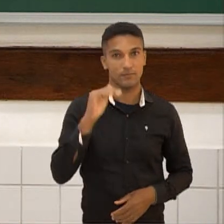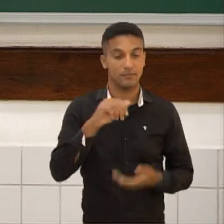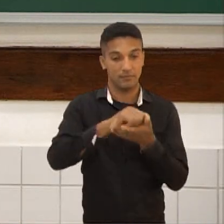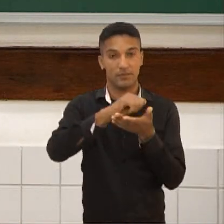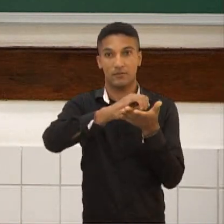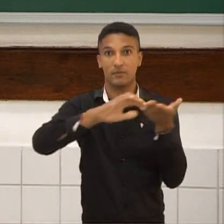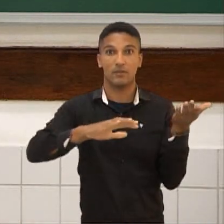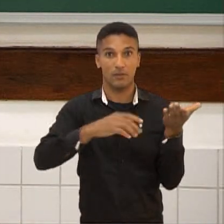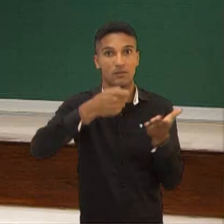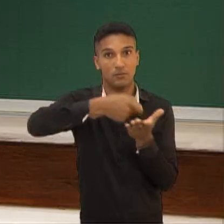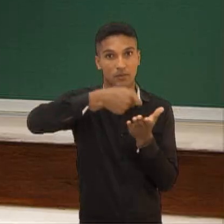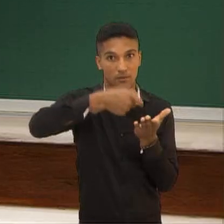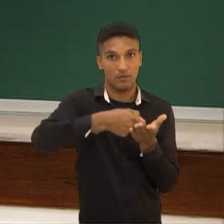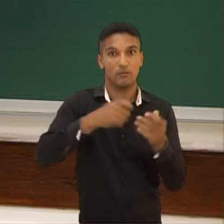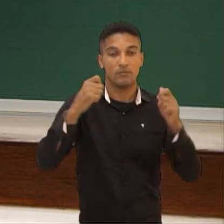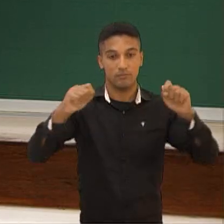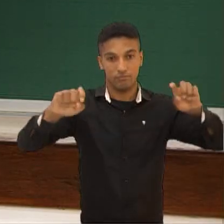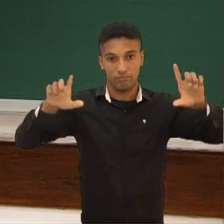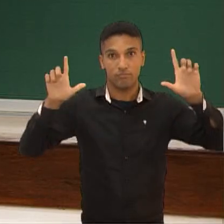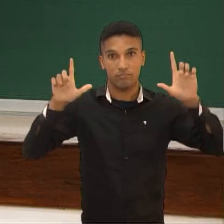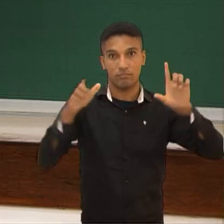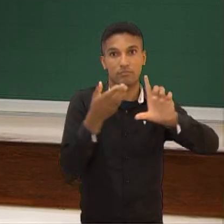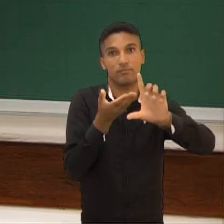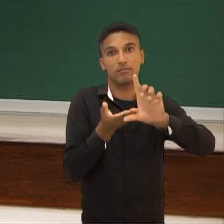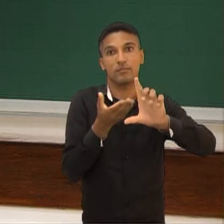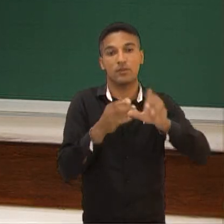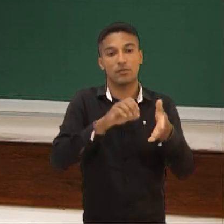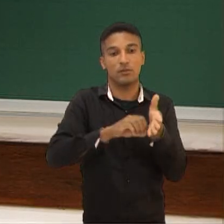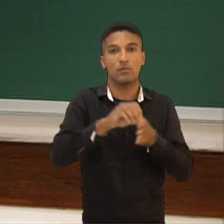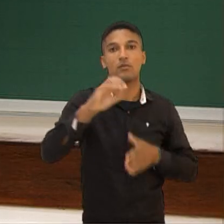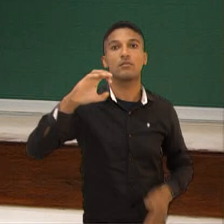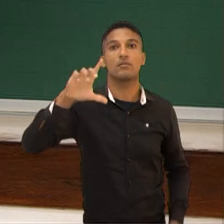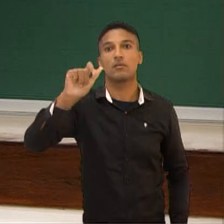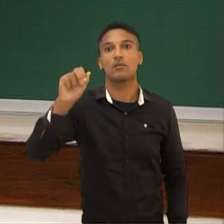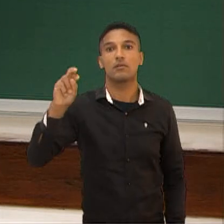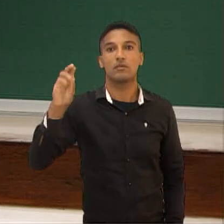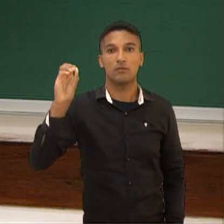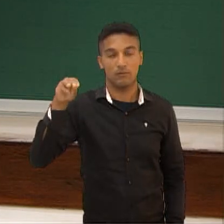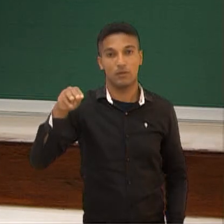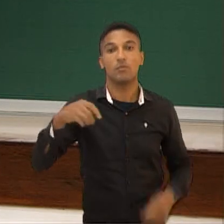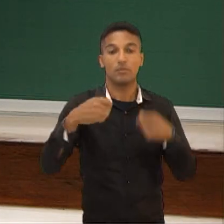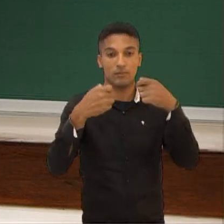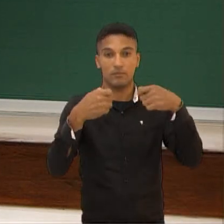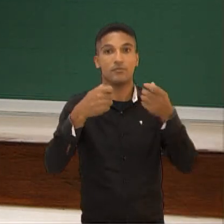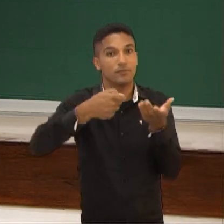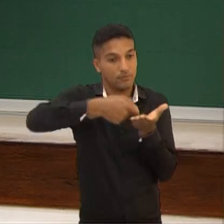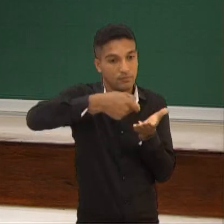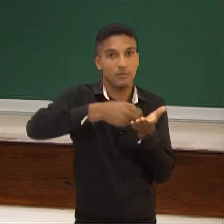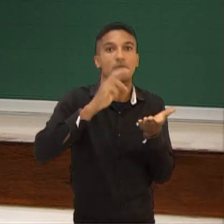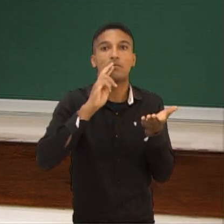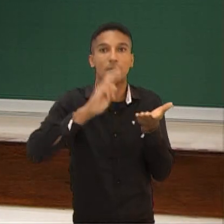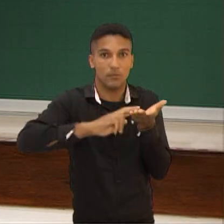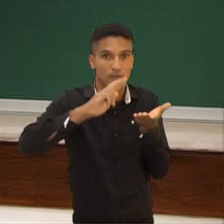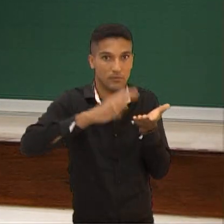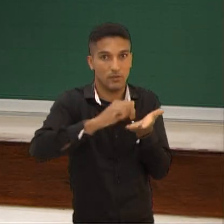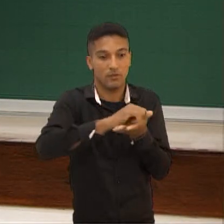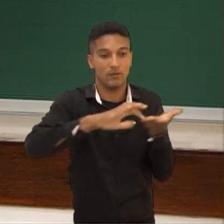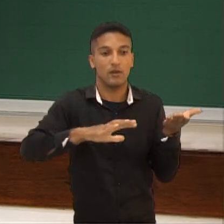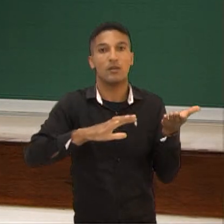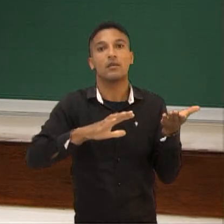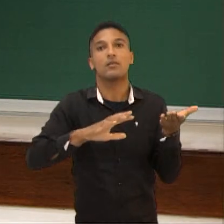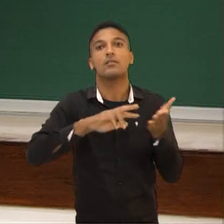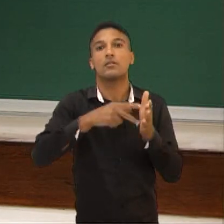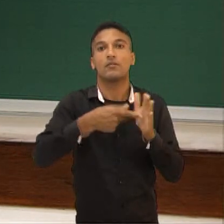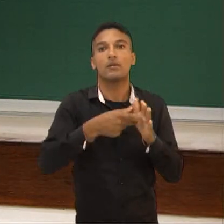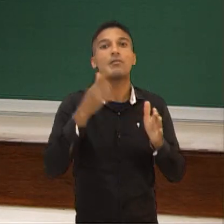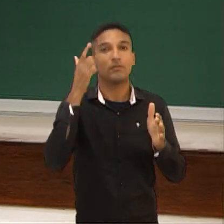obrigatória de vocês é preciso que vocês registrem, né? Conta como presença, então ela está lá no Classroom. Para quem